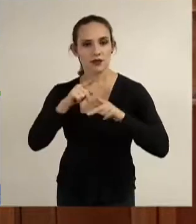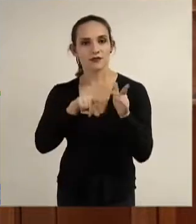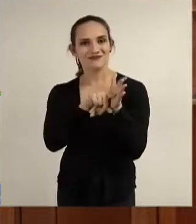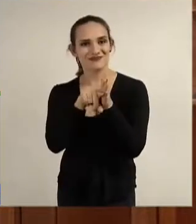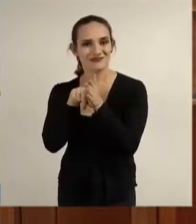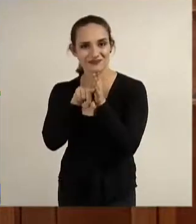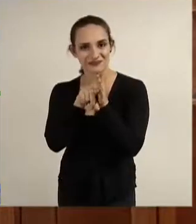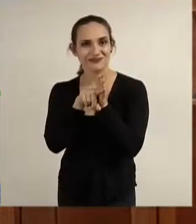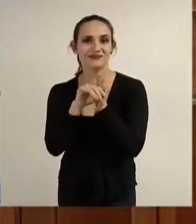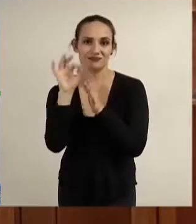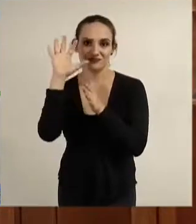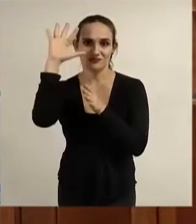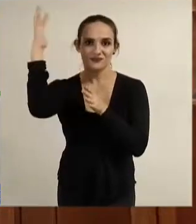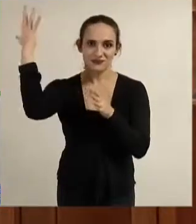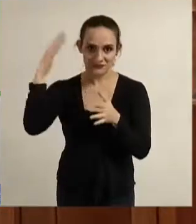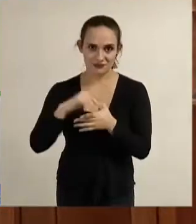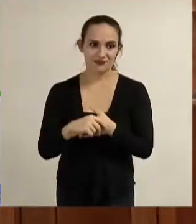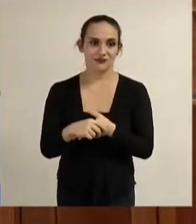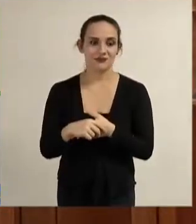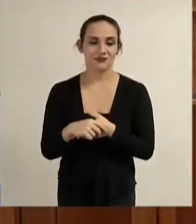pesquisa que foram realizada